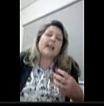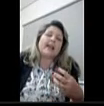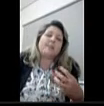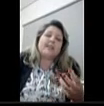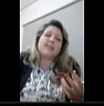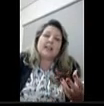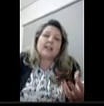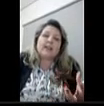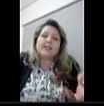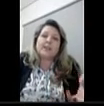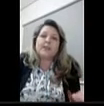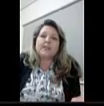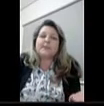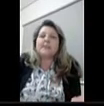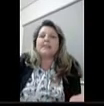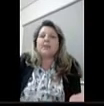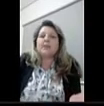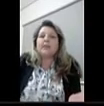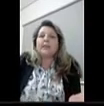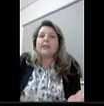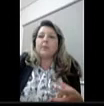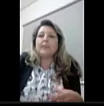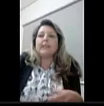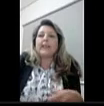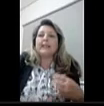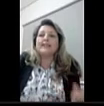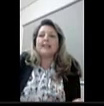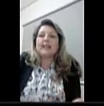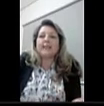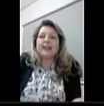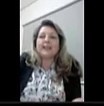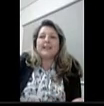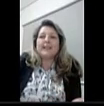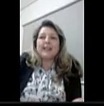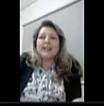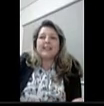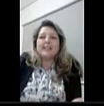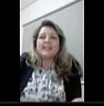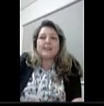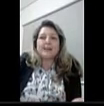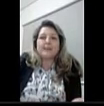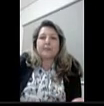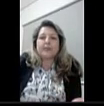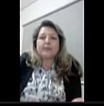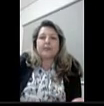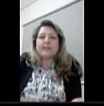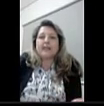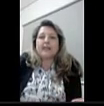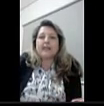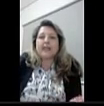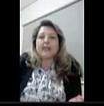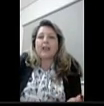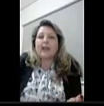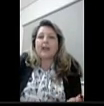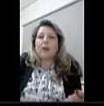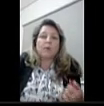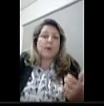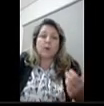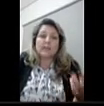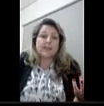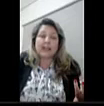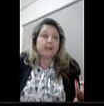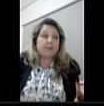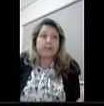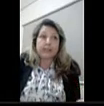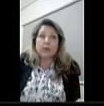é importante, é legal essa aproximação aí, porque a criança ela vai trazer para você alguma